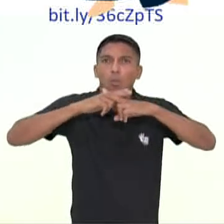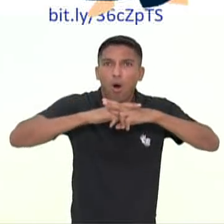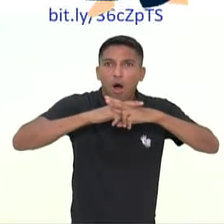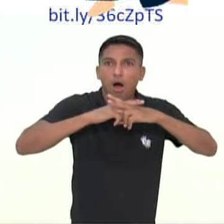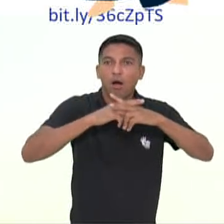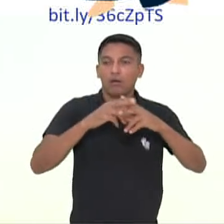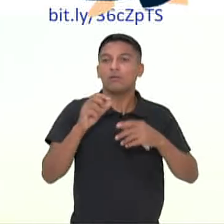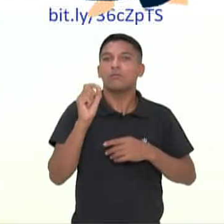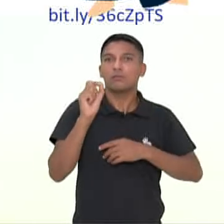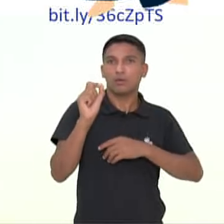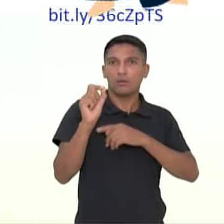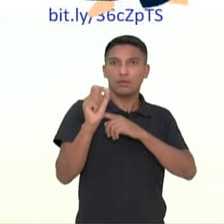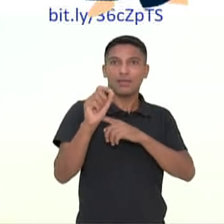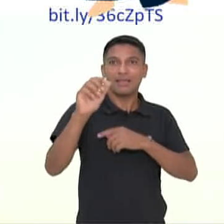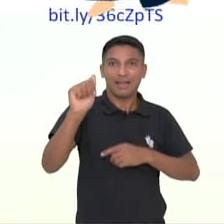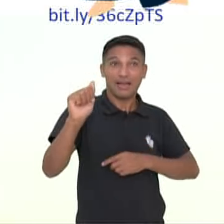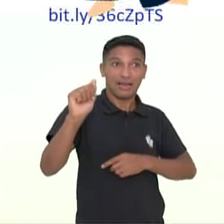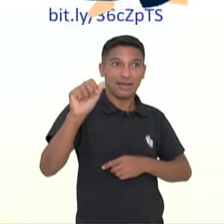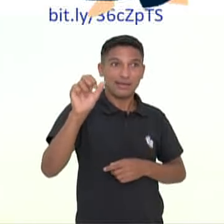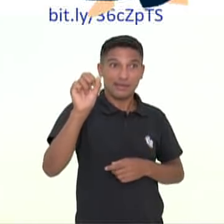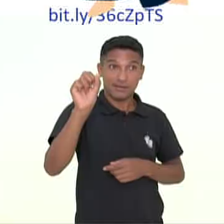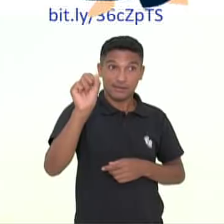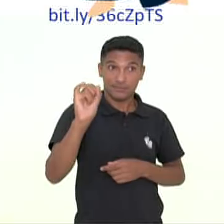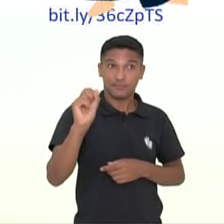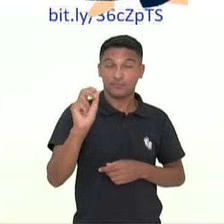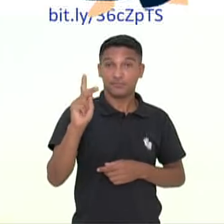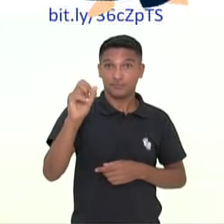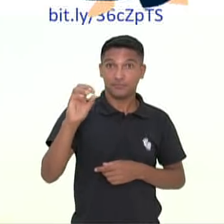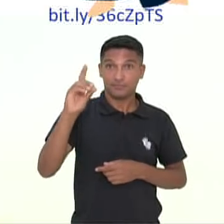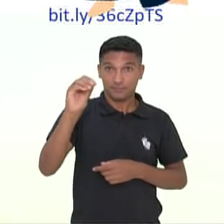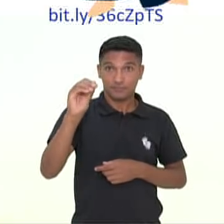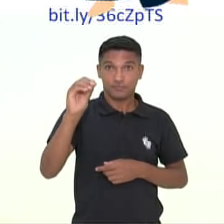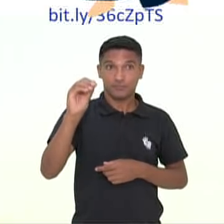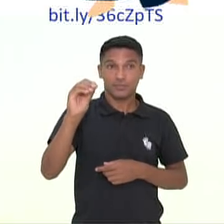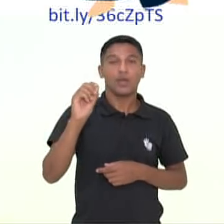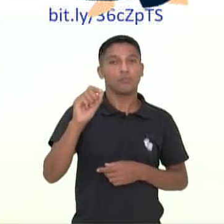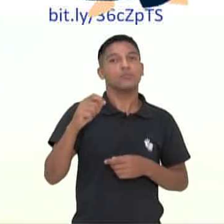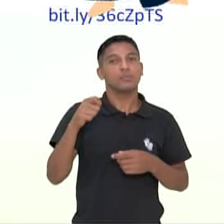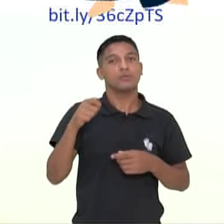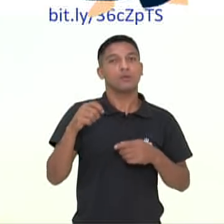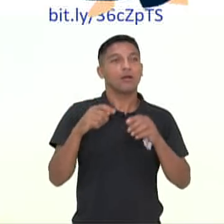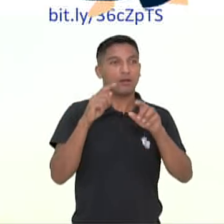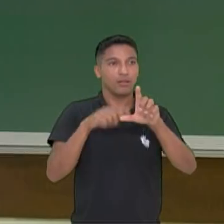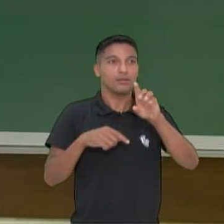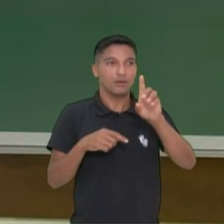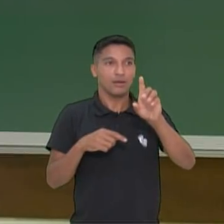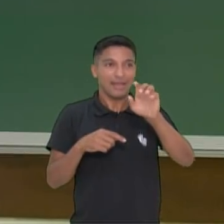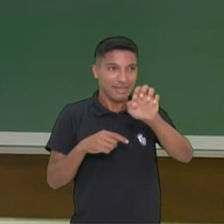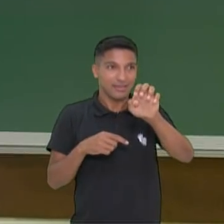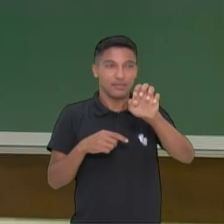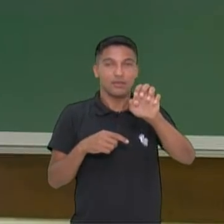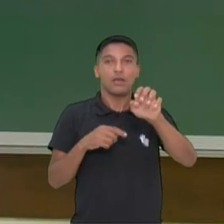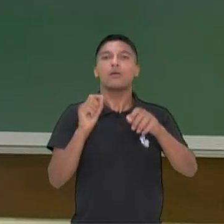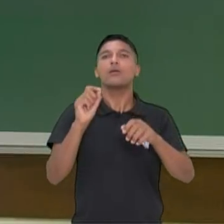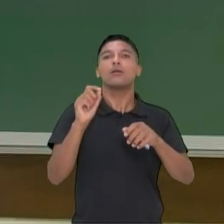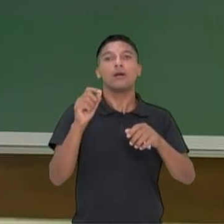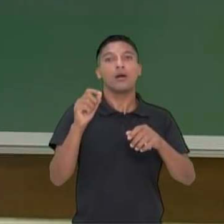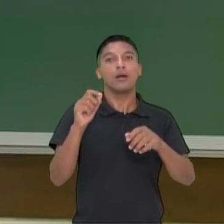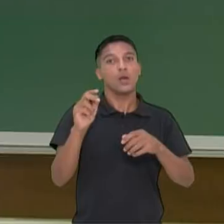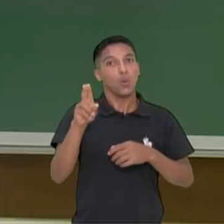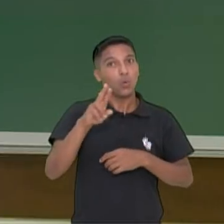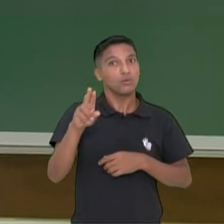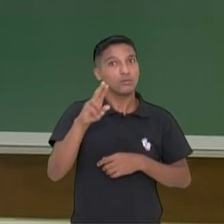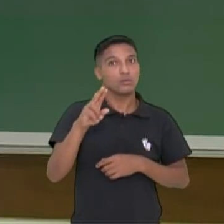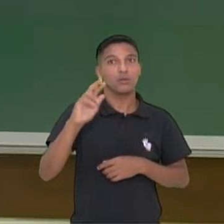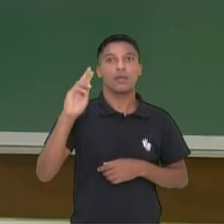harmonia, seja entre seus praticantes, seja entre estes e o universo que os rodeia. Ou seja, a nossa alternativa